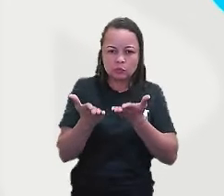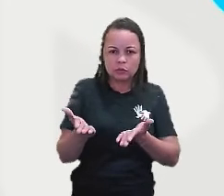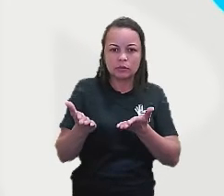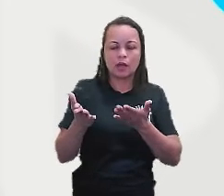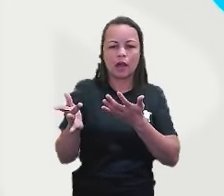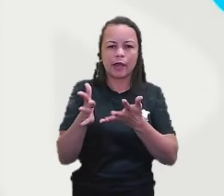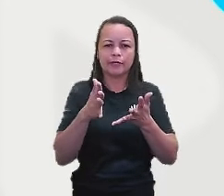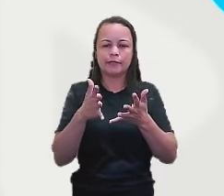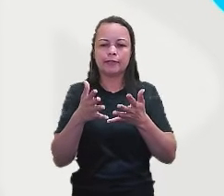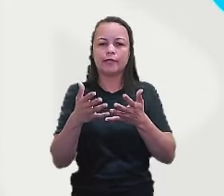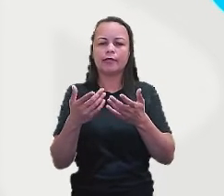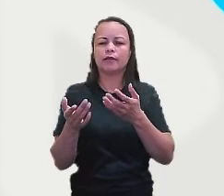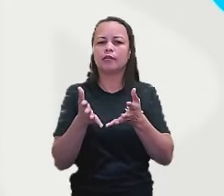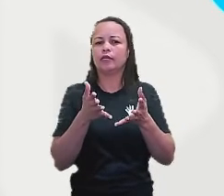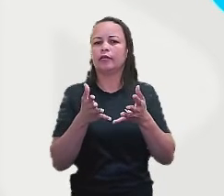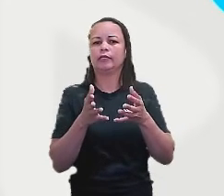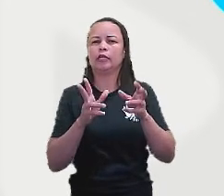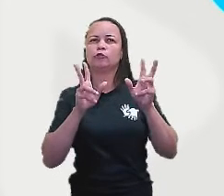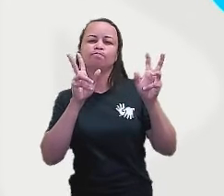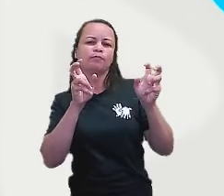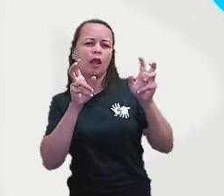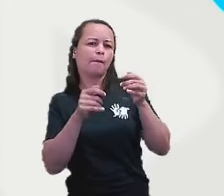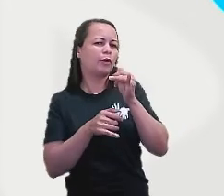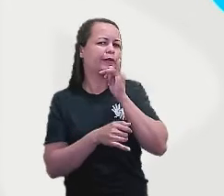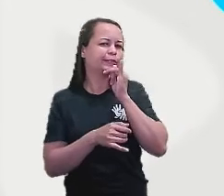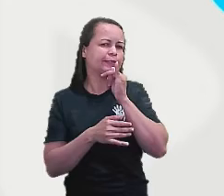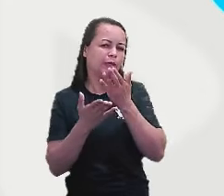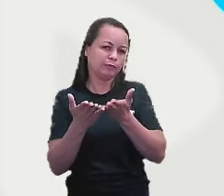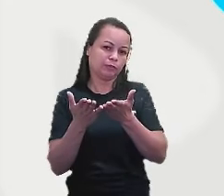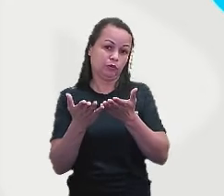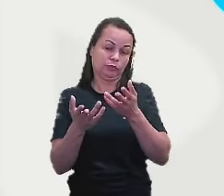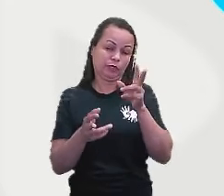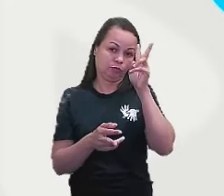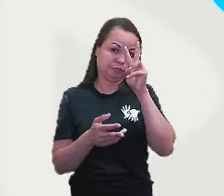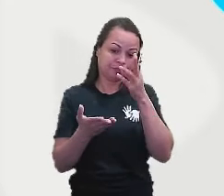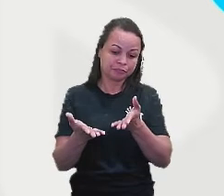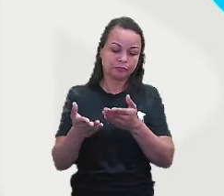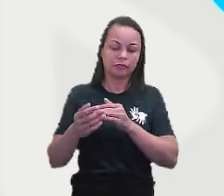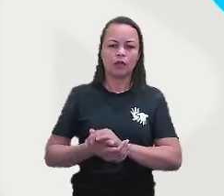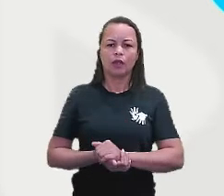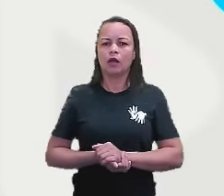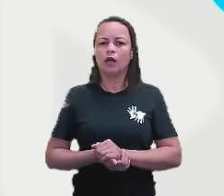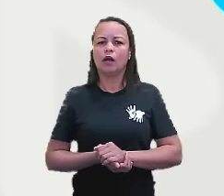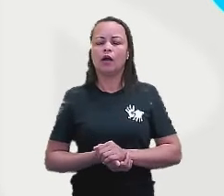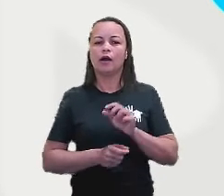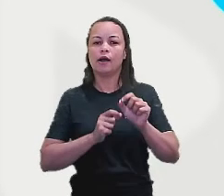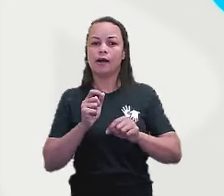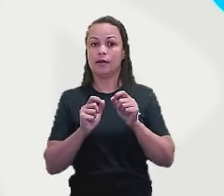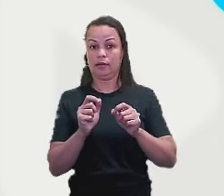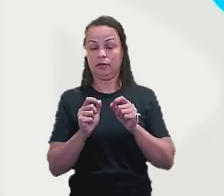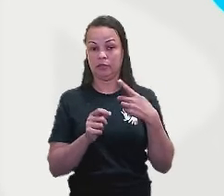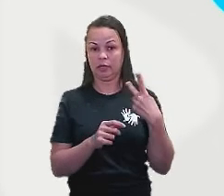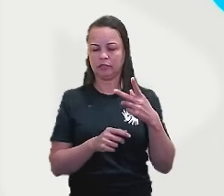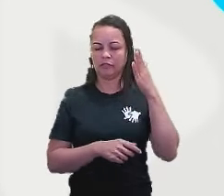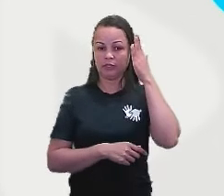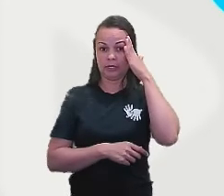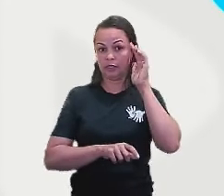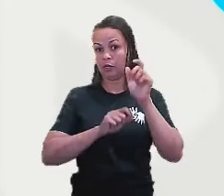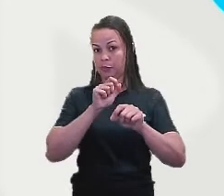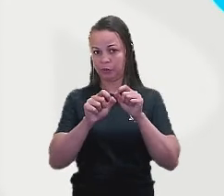nessa espécie de exemplo, né, de historinha. E aí, a gente vai primeiro entender uma